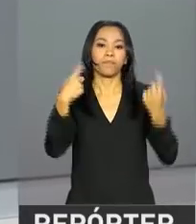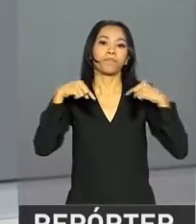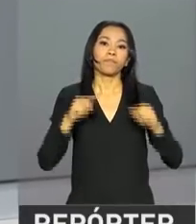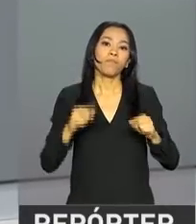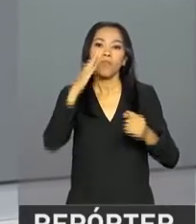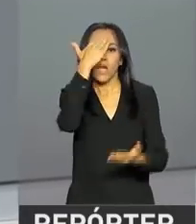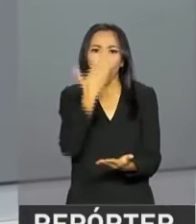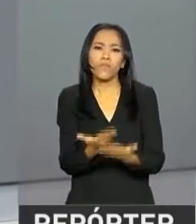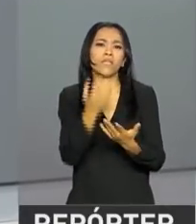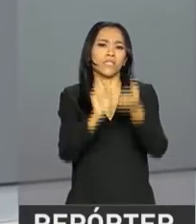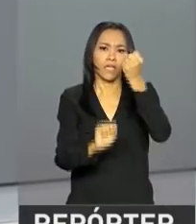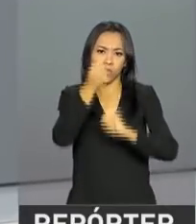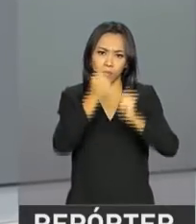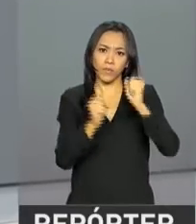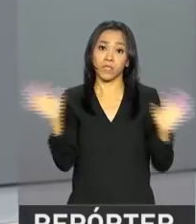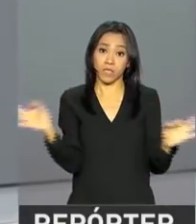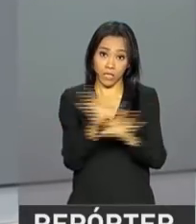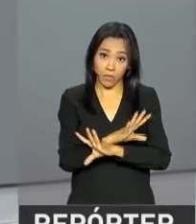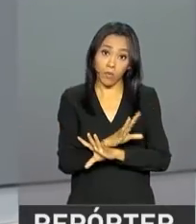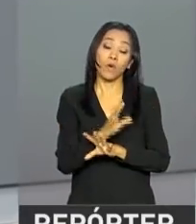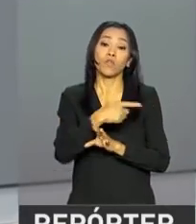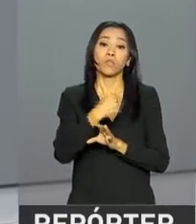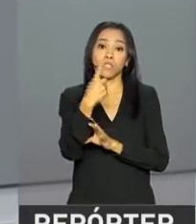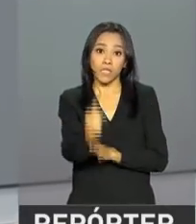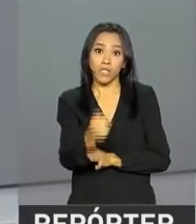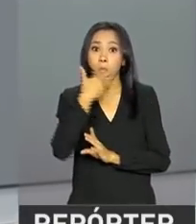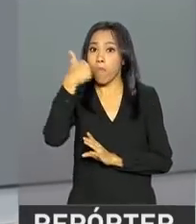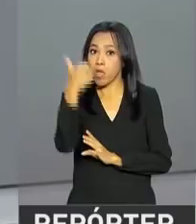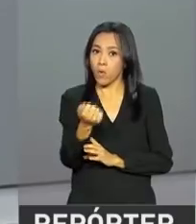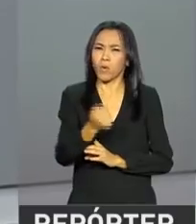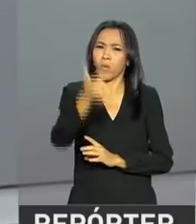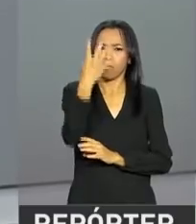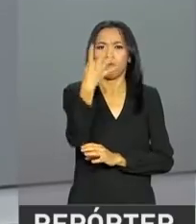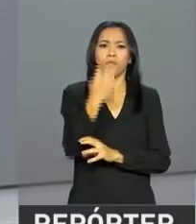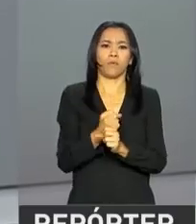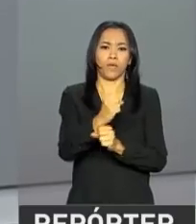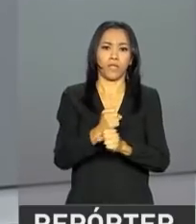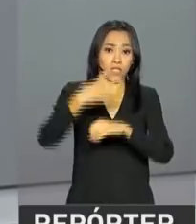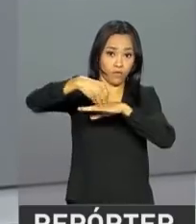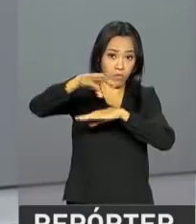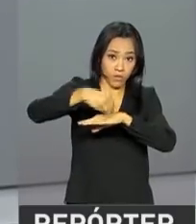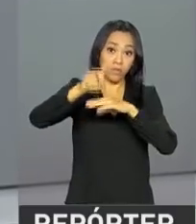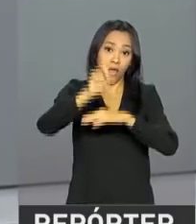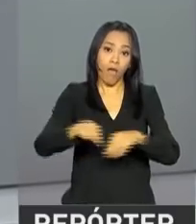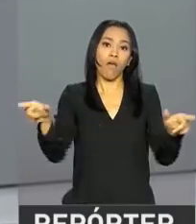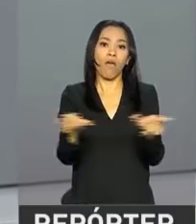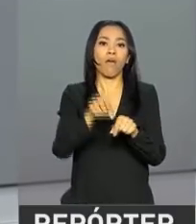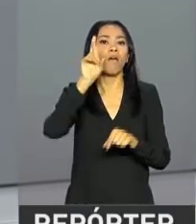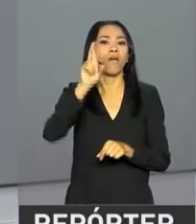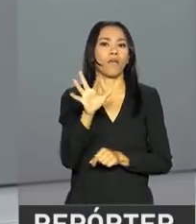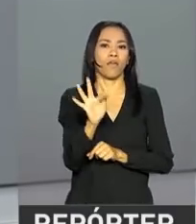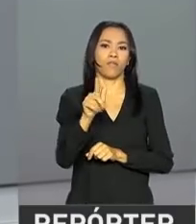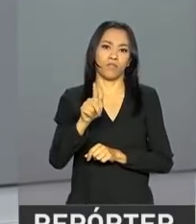confiança da indústria terminou 2017 no melhor nível em quase quatro anos os dados divulgados pela fundação getúlio vargas